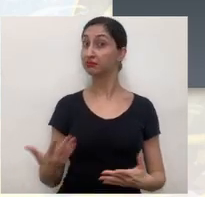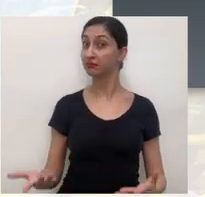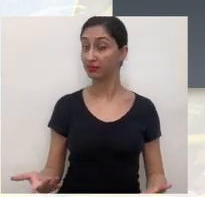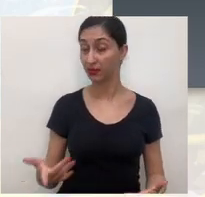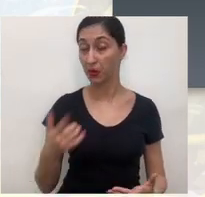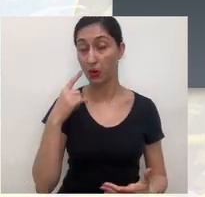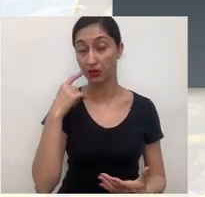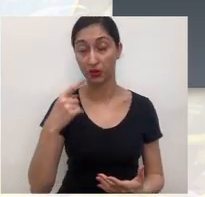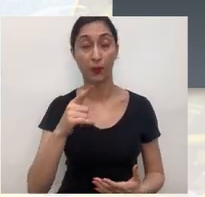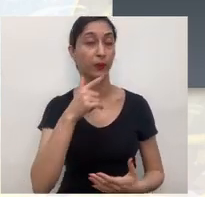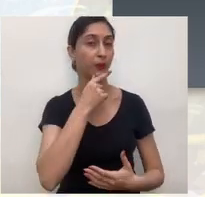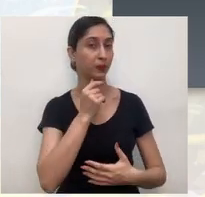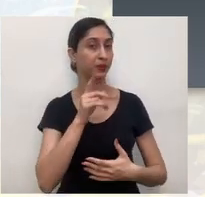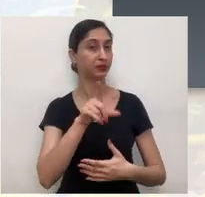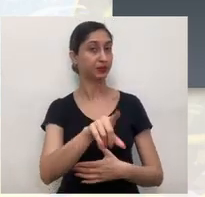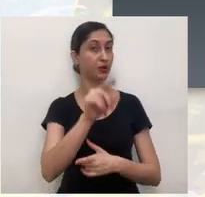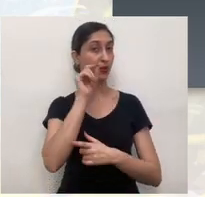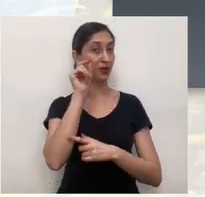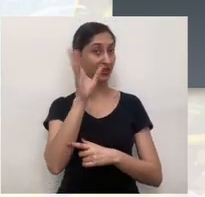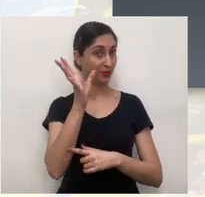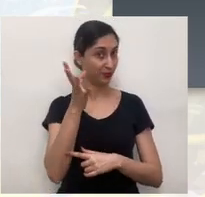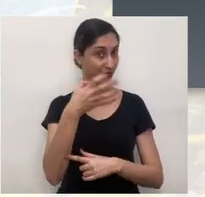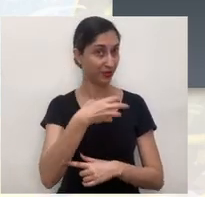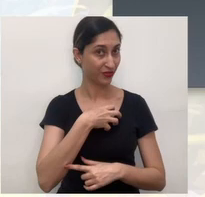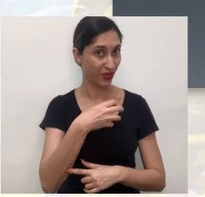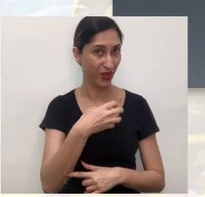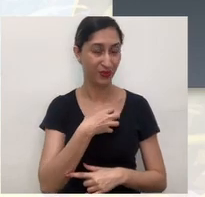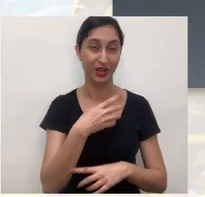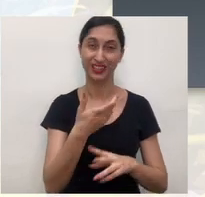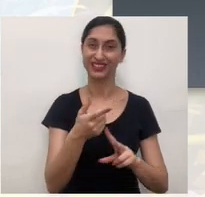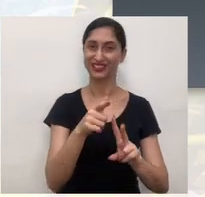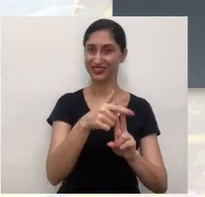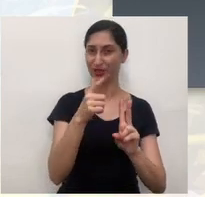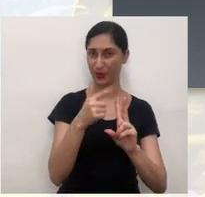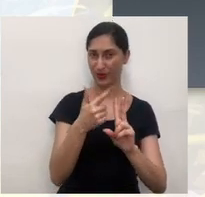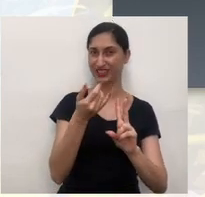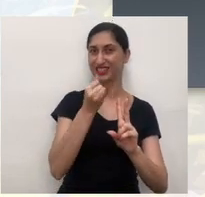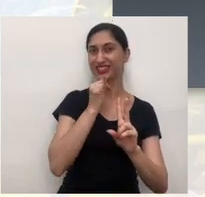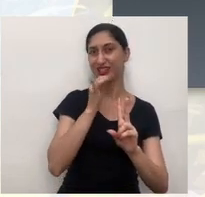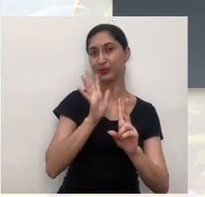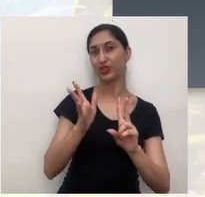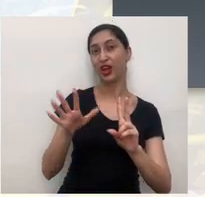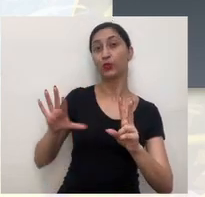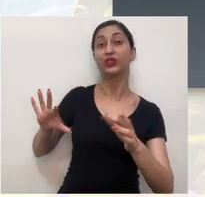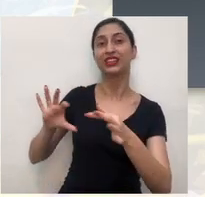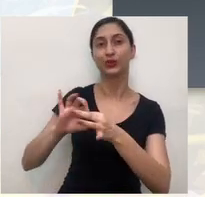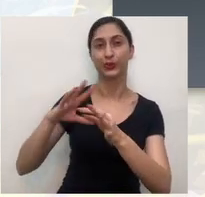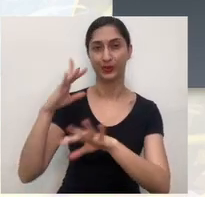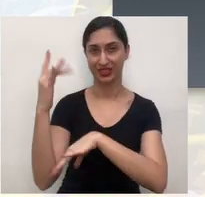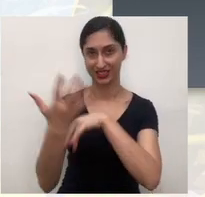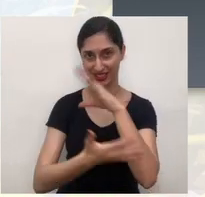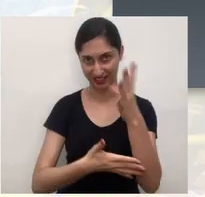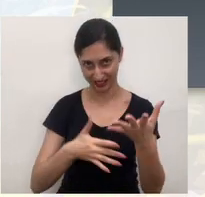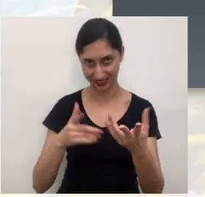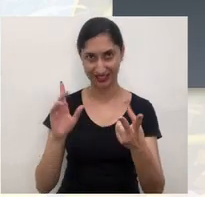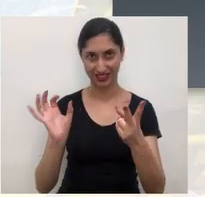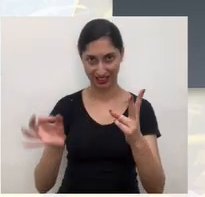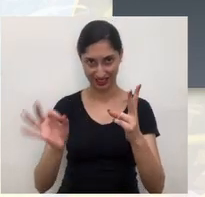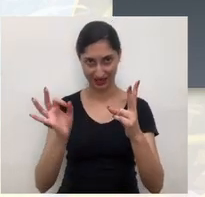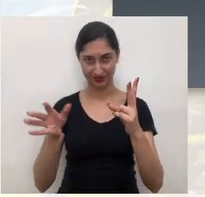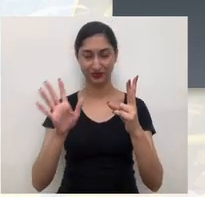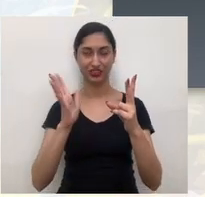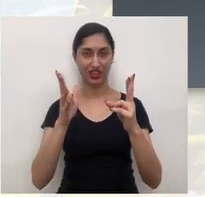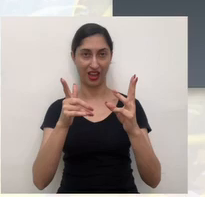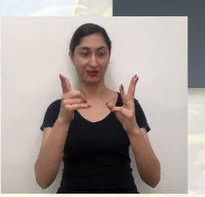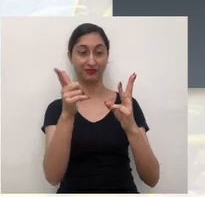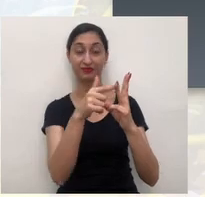adotado uma, como a gente viu nos dois exemplos anteriores, no Jardim da Odete Monteiro e